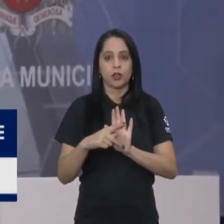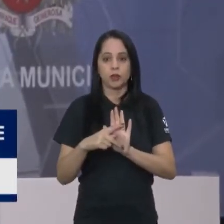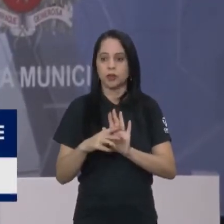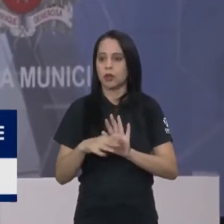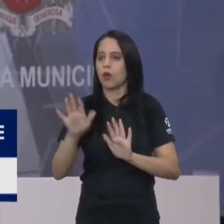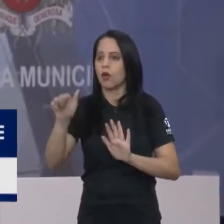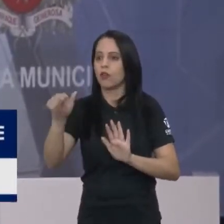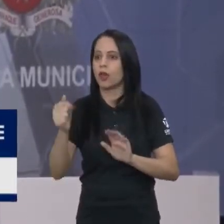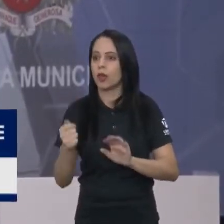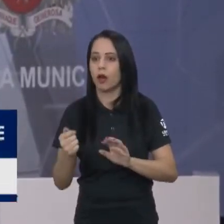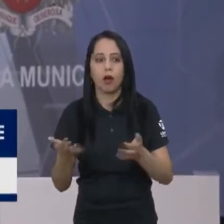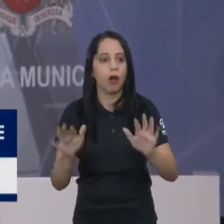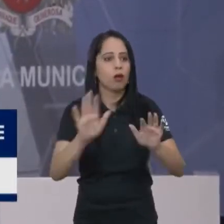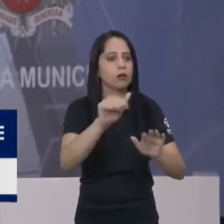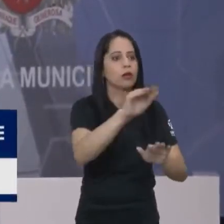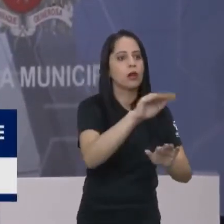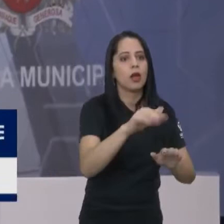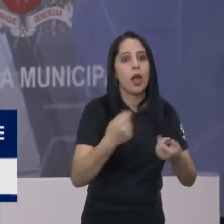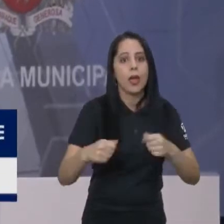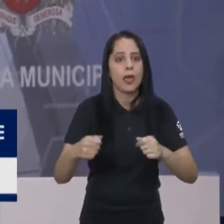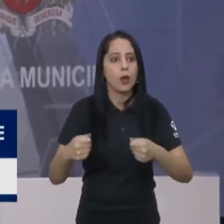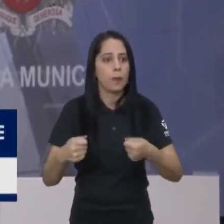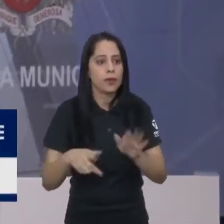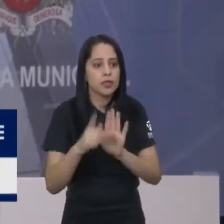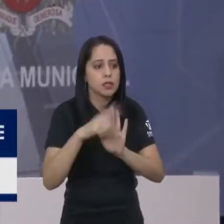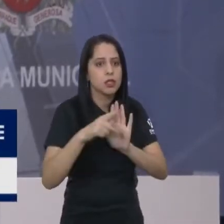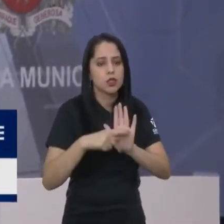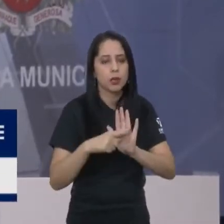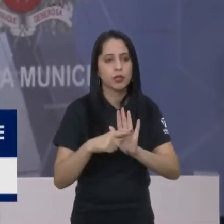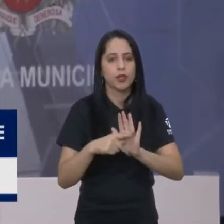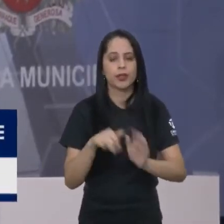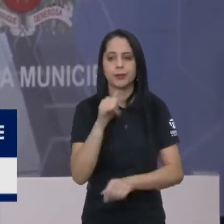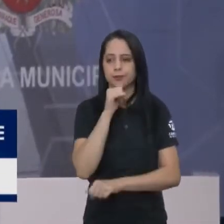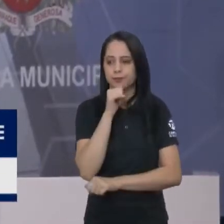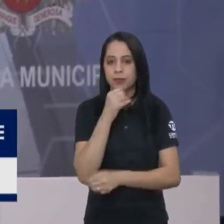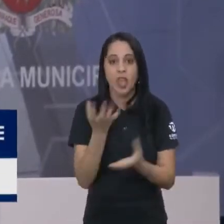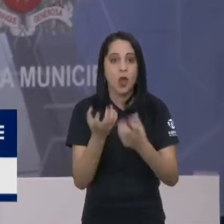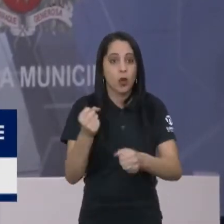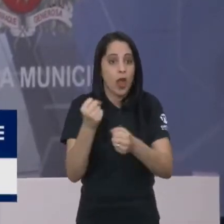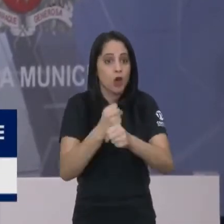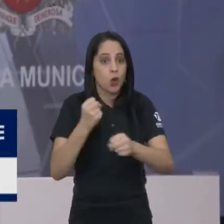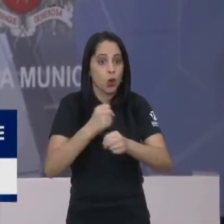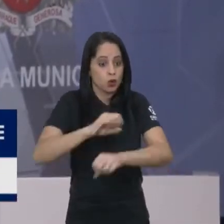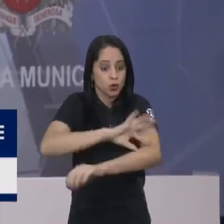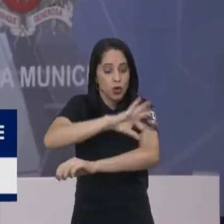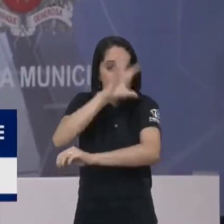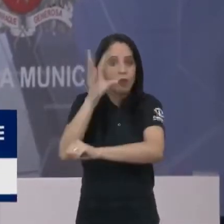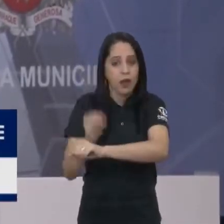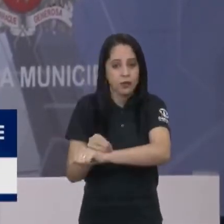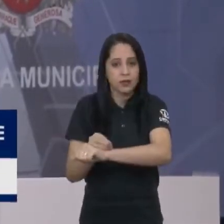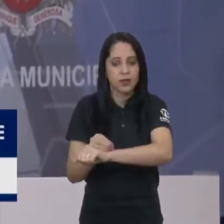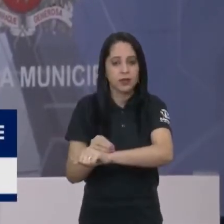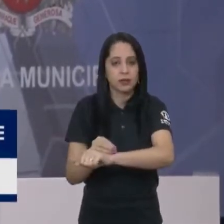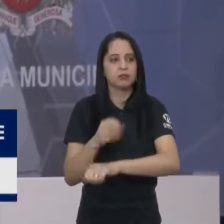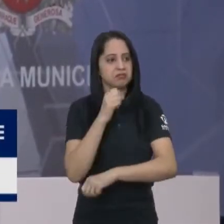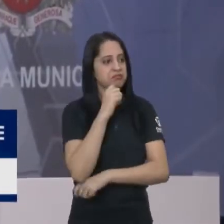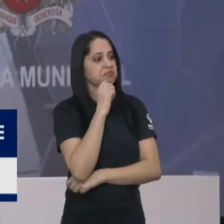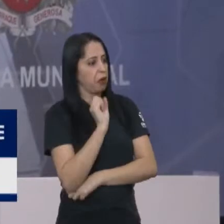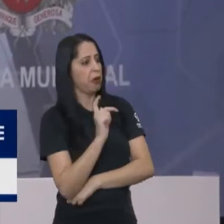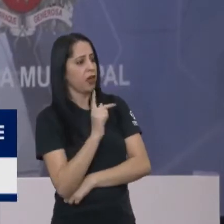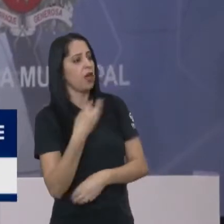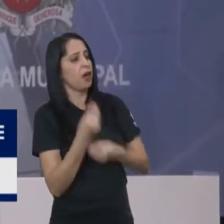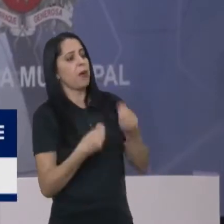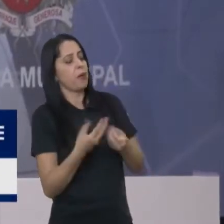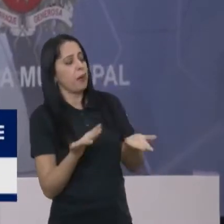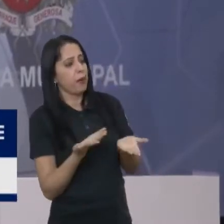vamos. Olha, gente, precisamos fazer criar um parque tecnológico em São José, né? É muito bonito, né? Como é que faz isso?